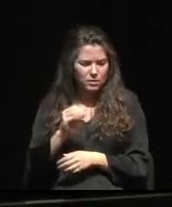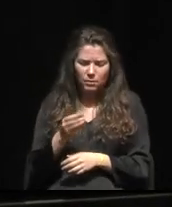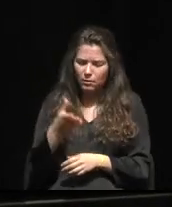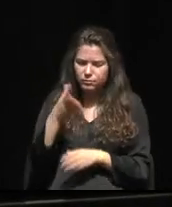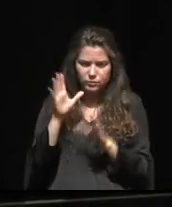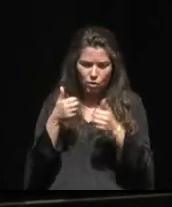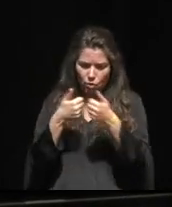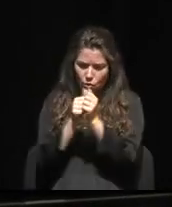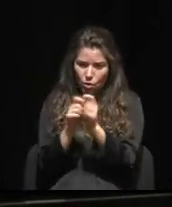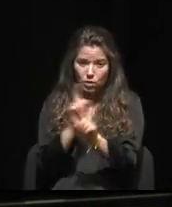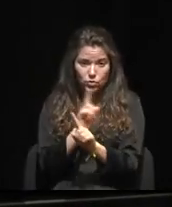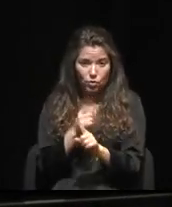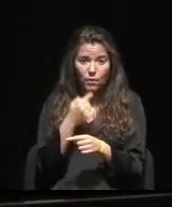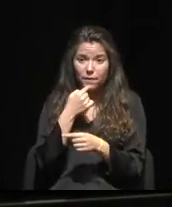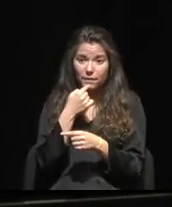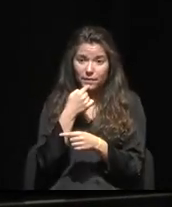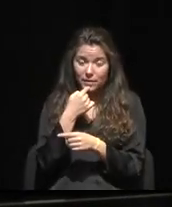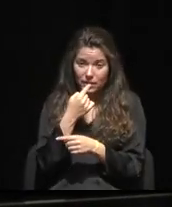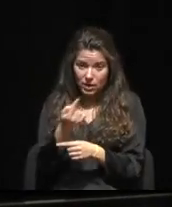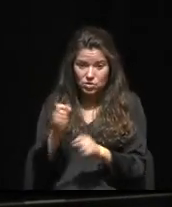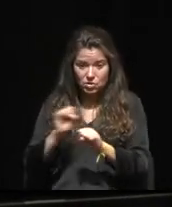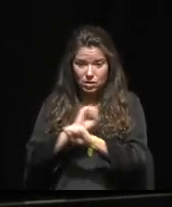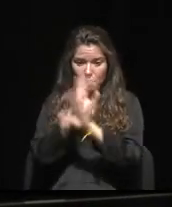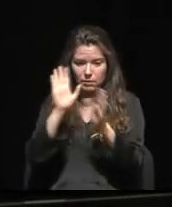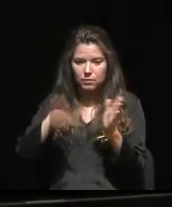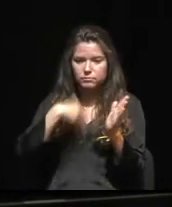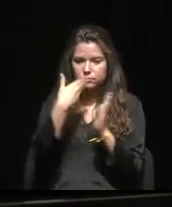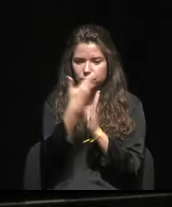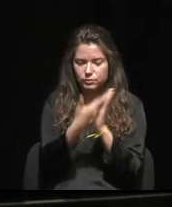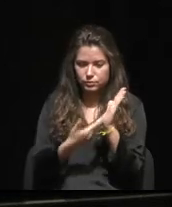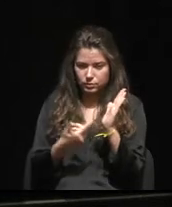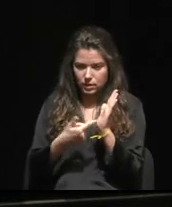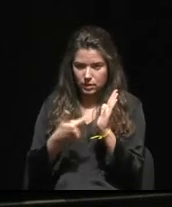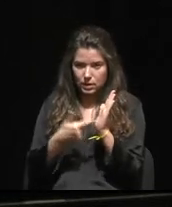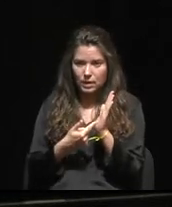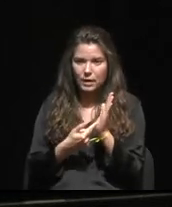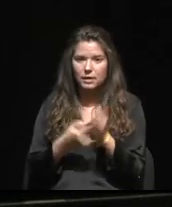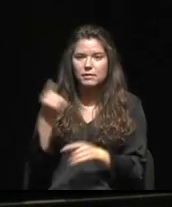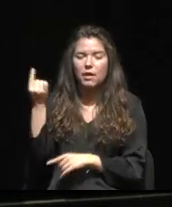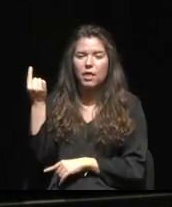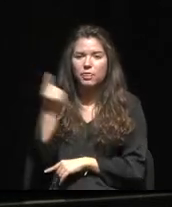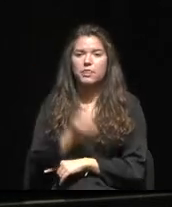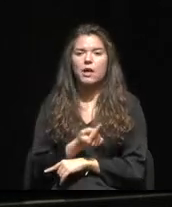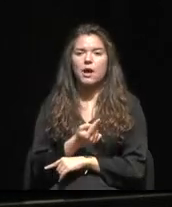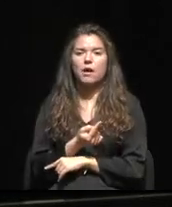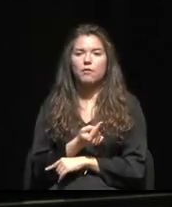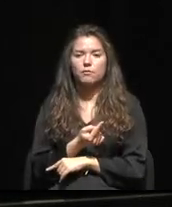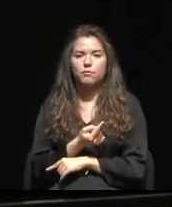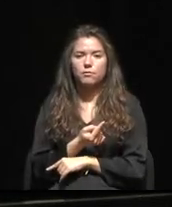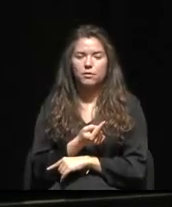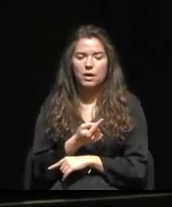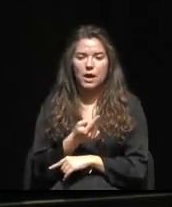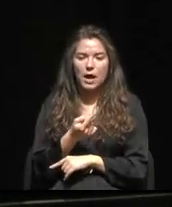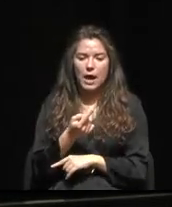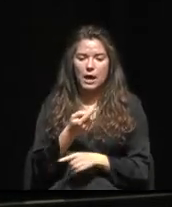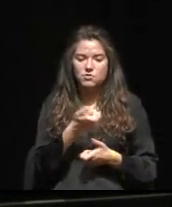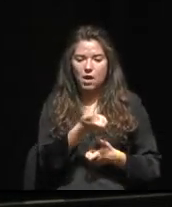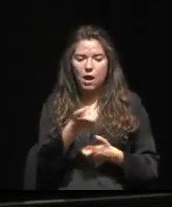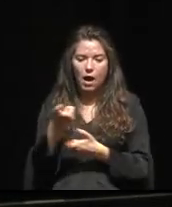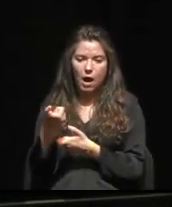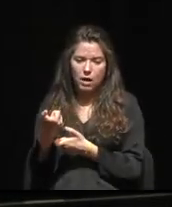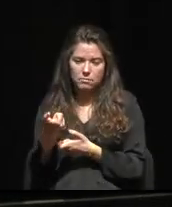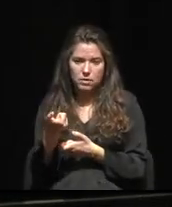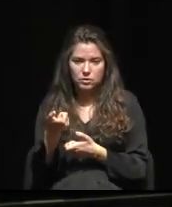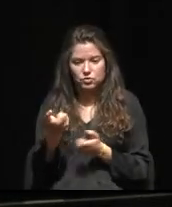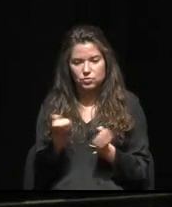longe diz-nos claramente ou propõe na parte liberativo visar o desarmamento da Europa e